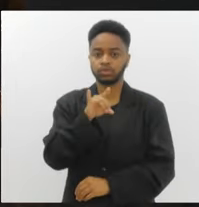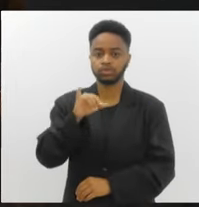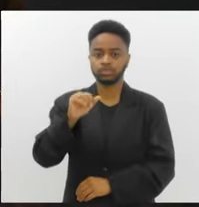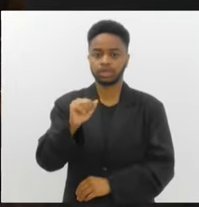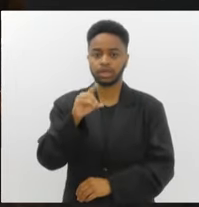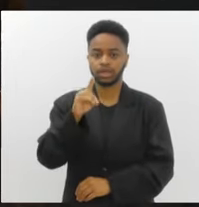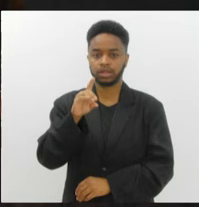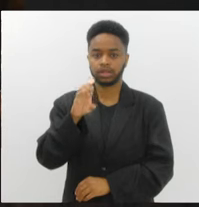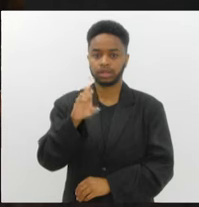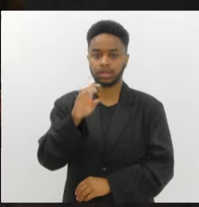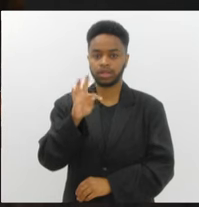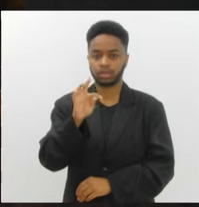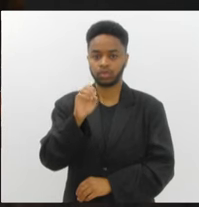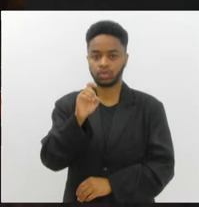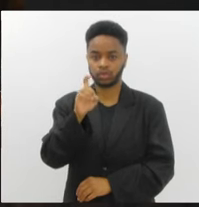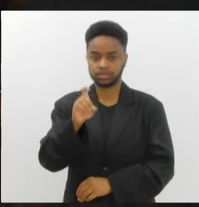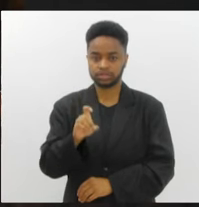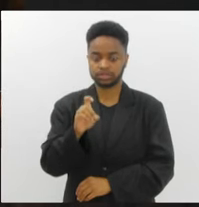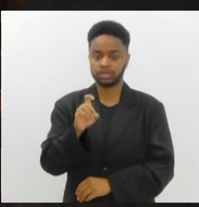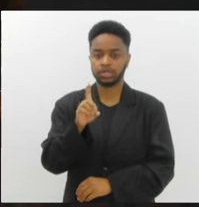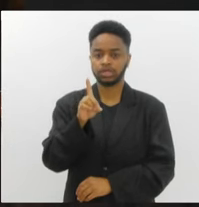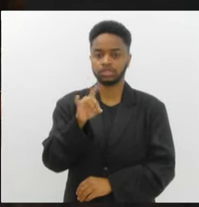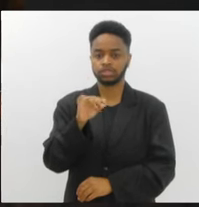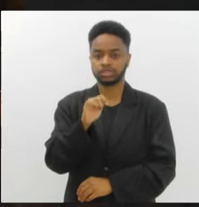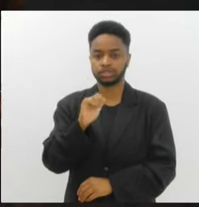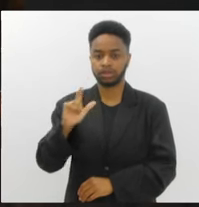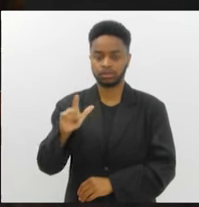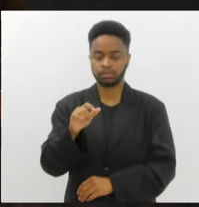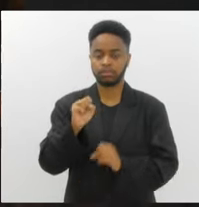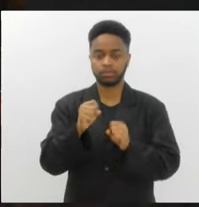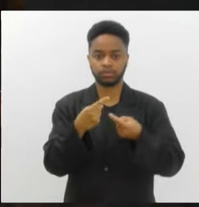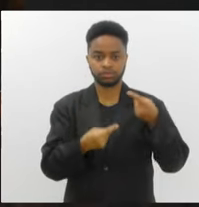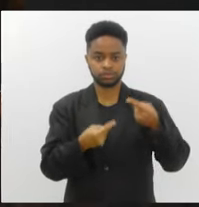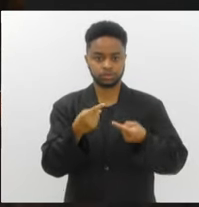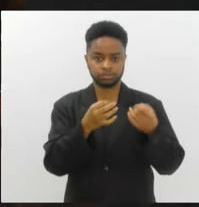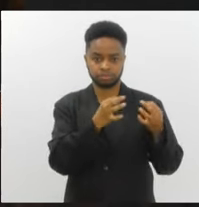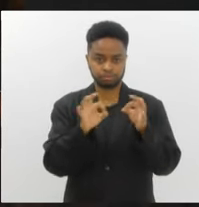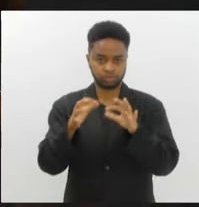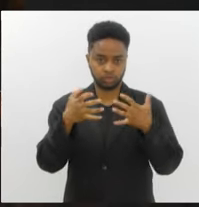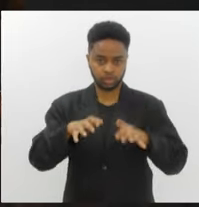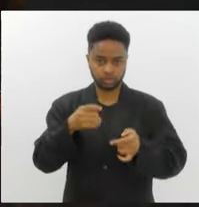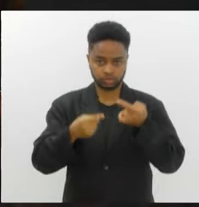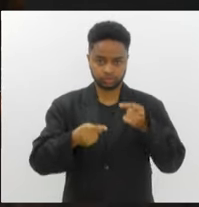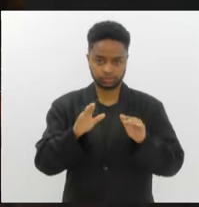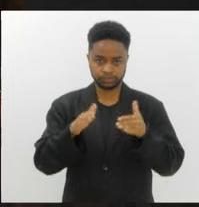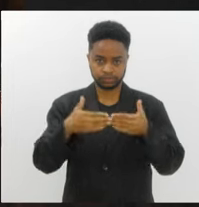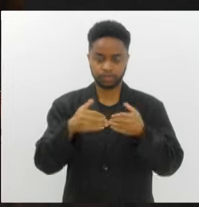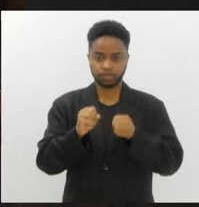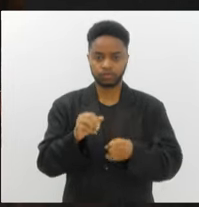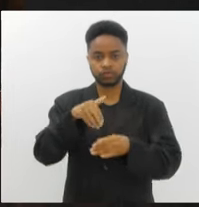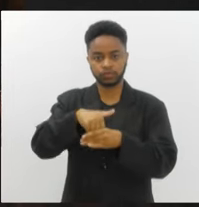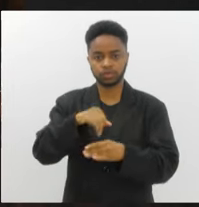detox digital. Em discussão, não havendo quem queira discutir, encerrada a discussão. Em